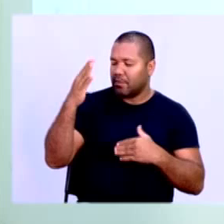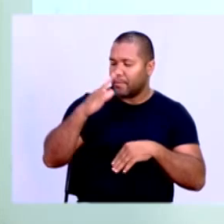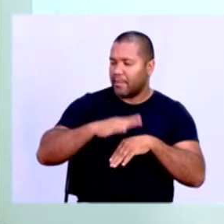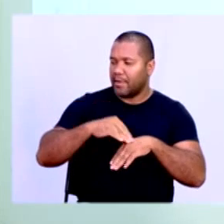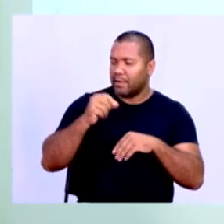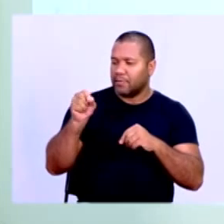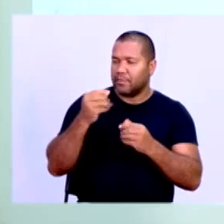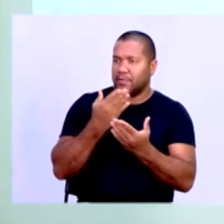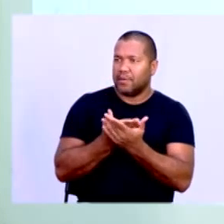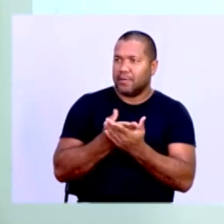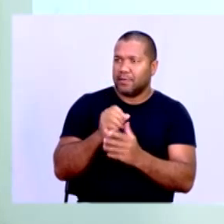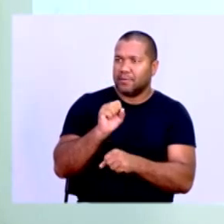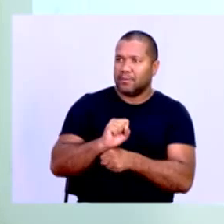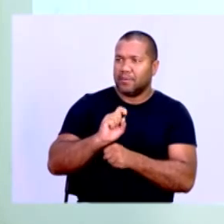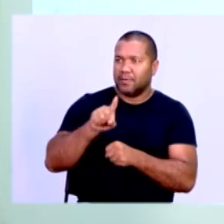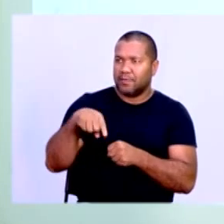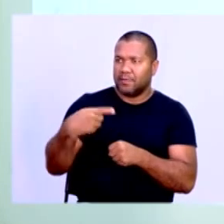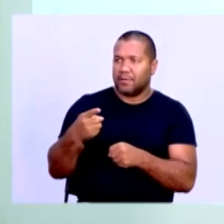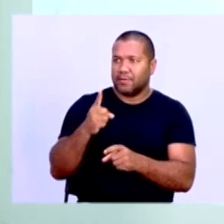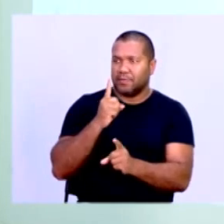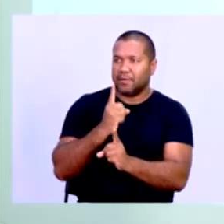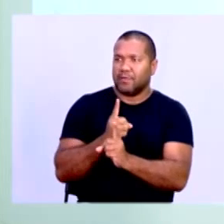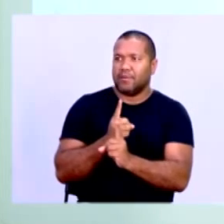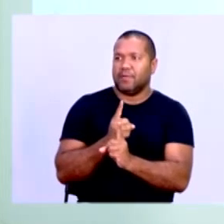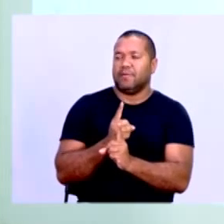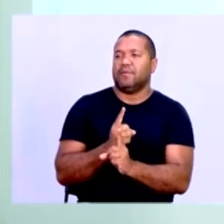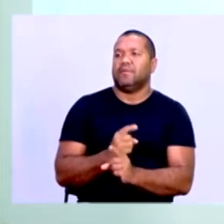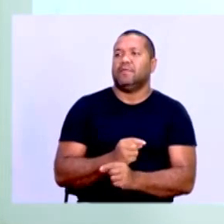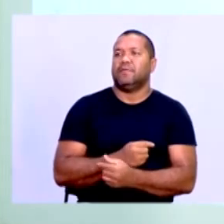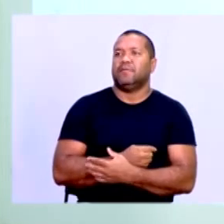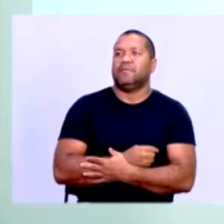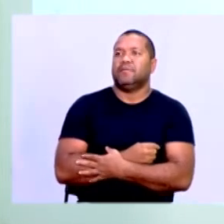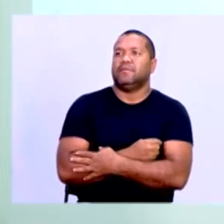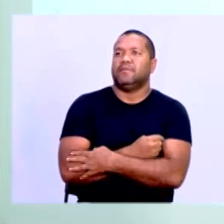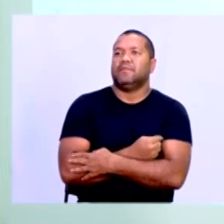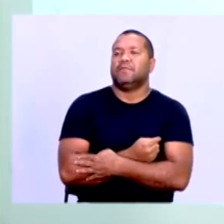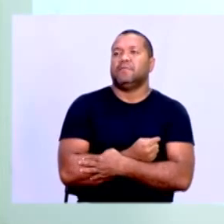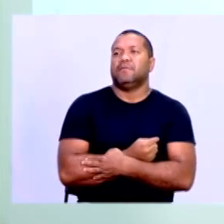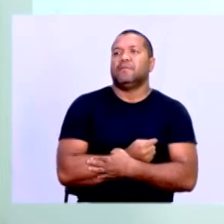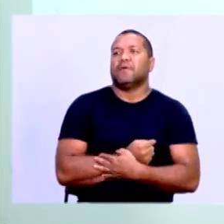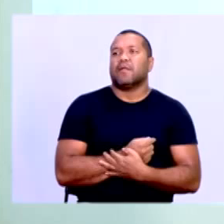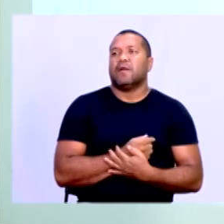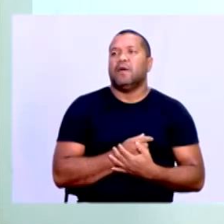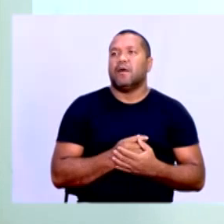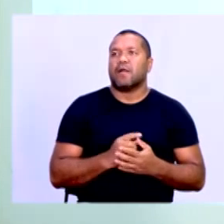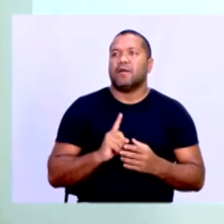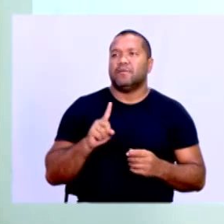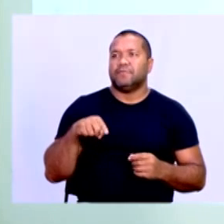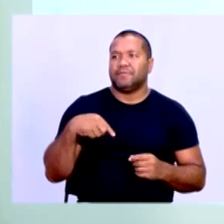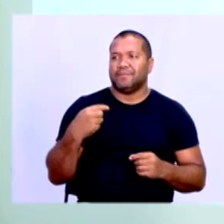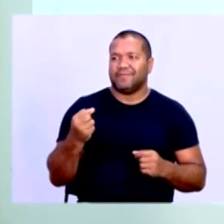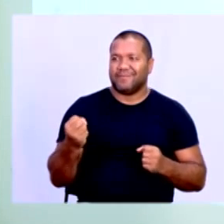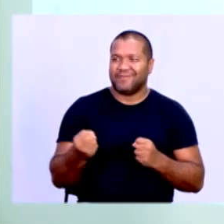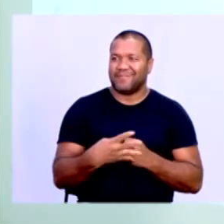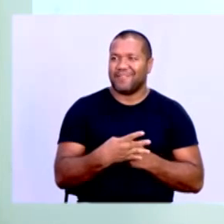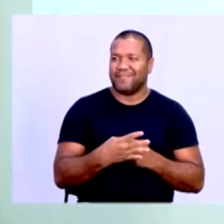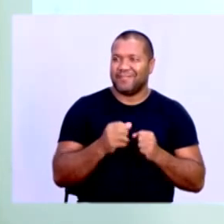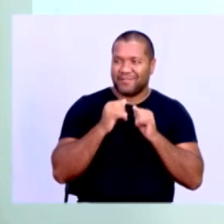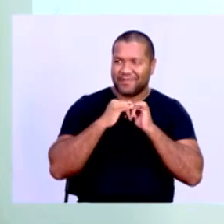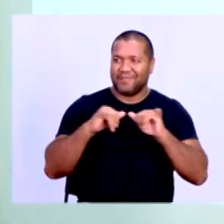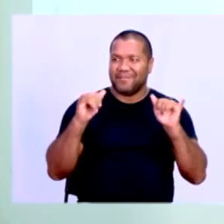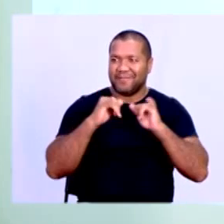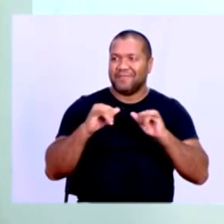aula. Esperamos vocês na nossa teleaula 4. A nossa teleaula 4 ela está bem recheada de novas informações. E nós